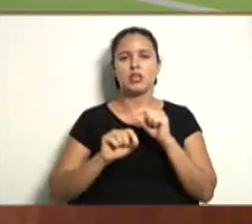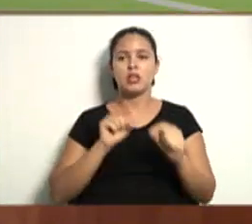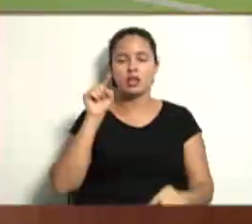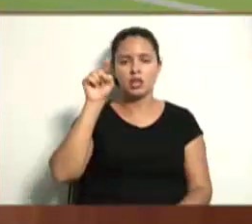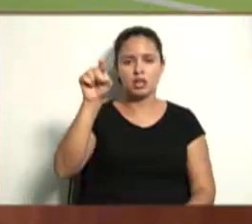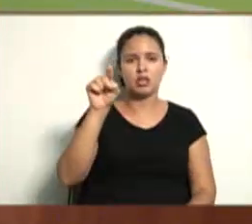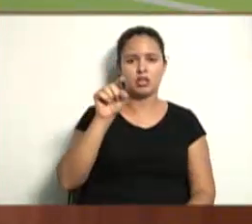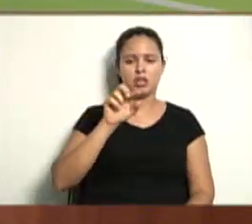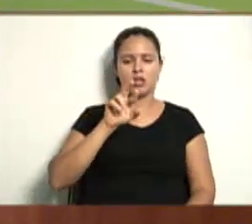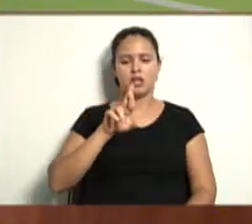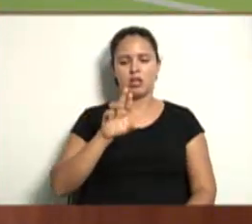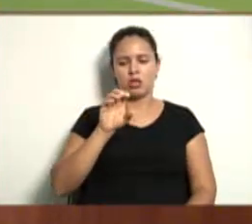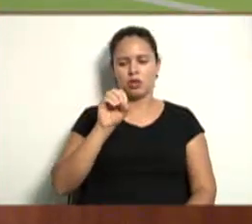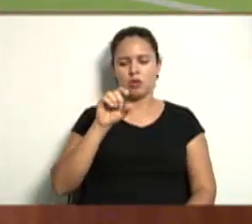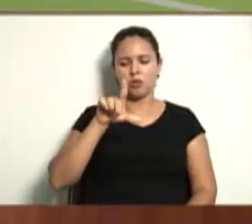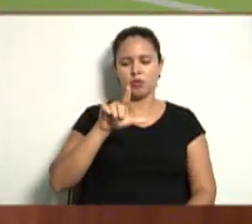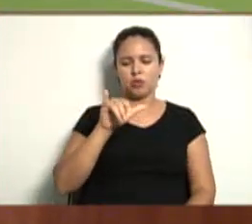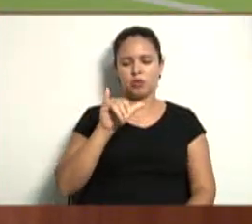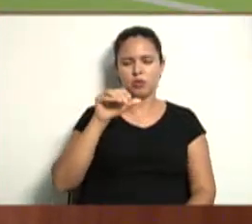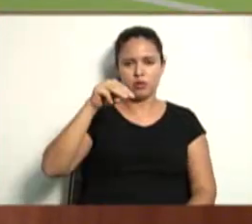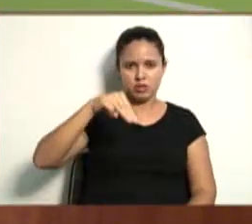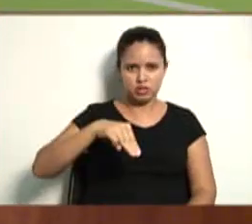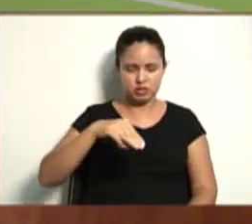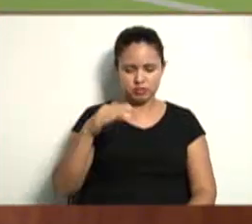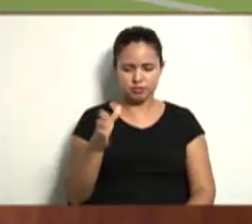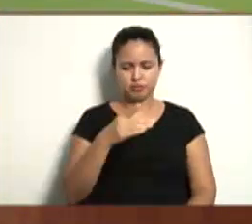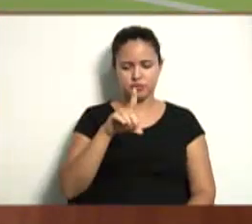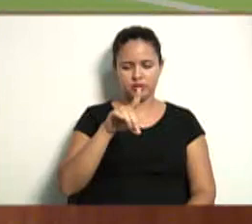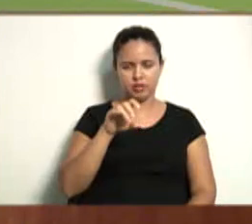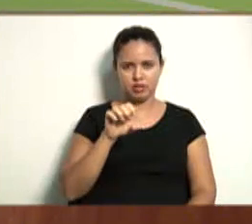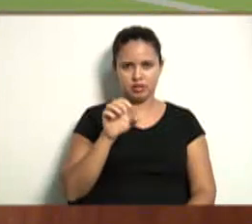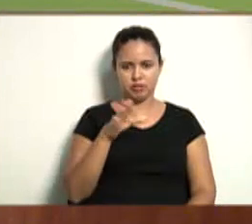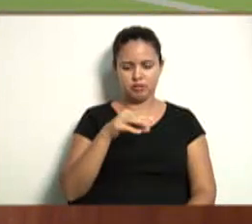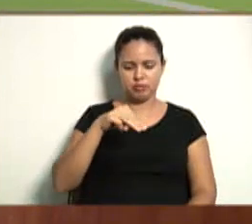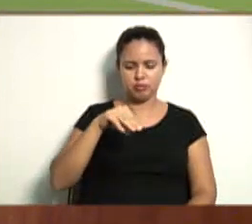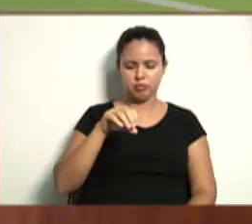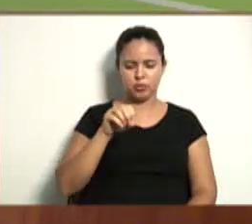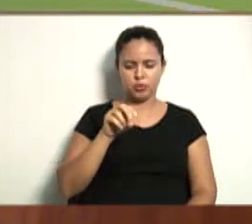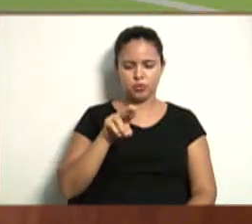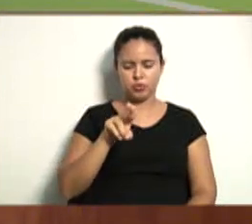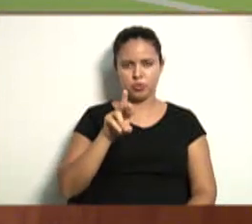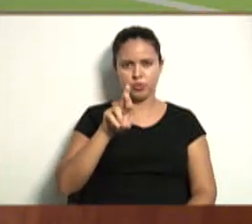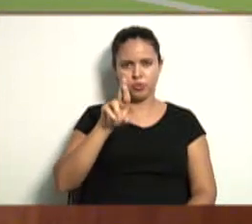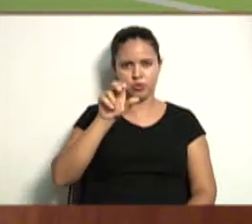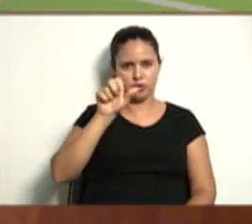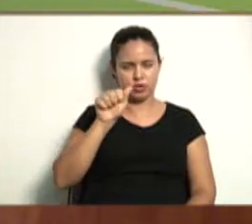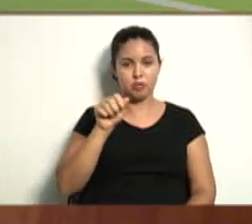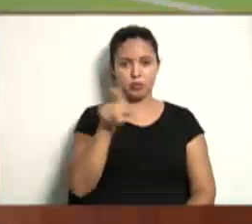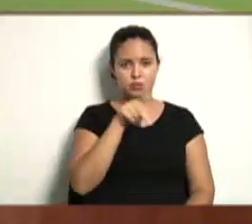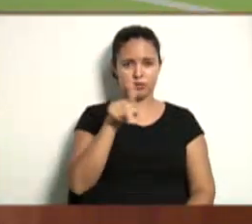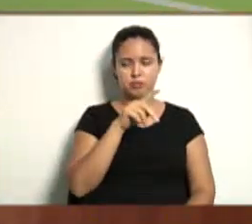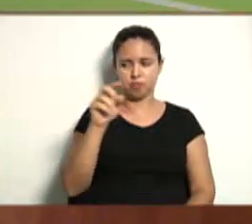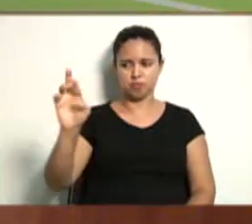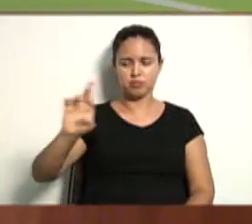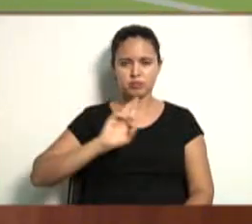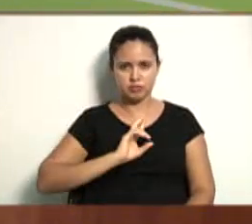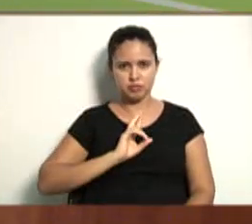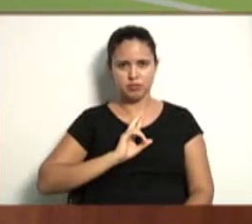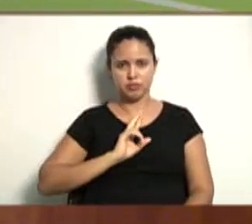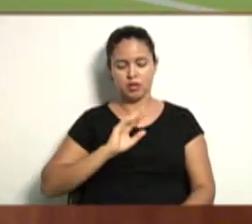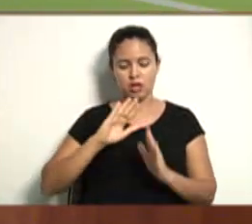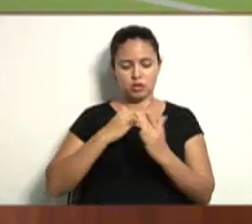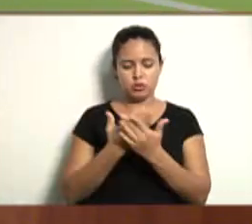de Rolim de Moura, que foi postada aqui pela professora Marisete, lá da escola JK.